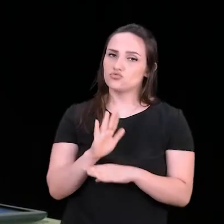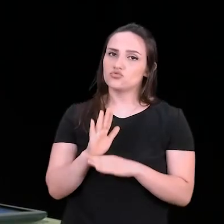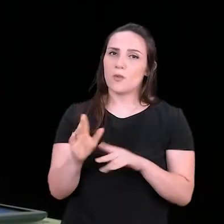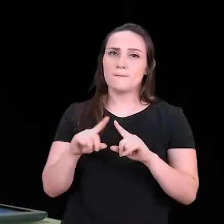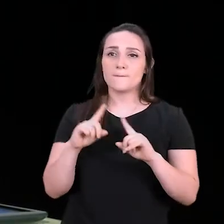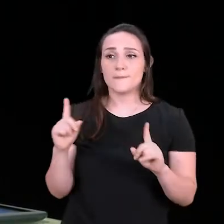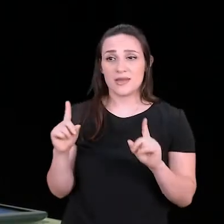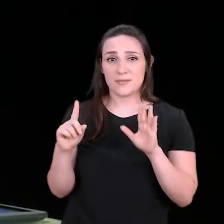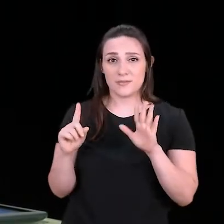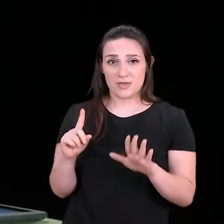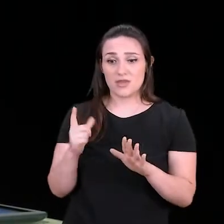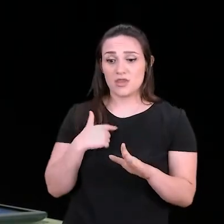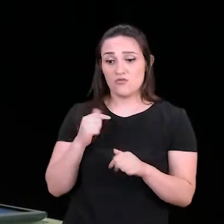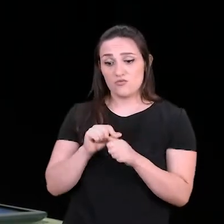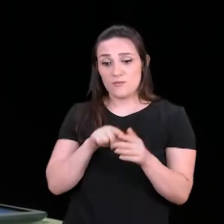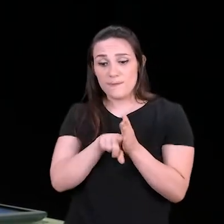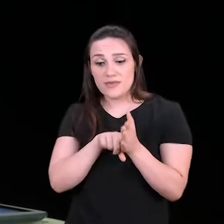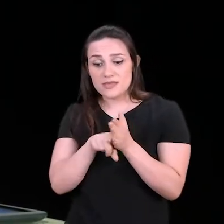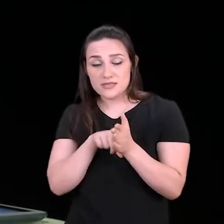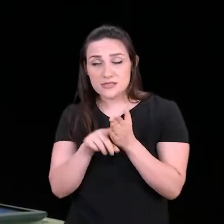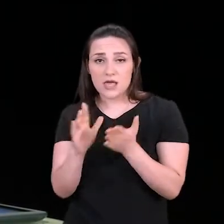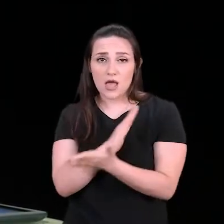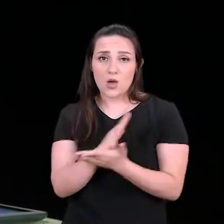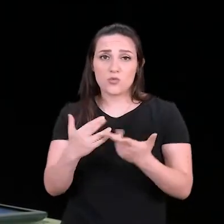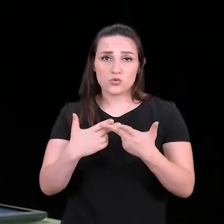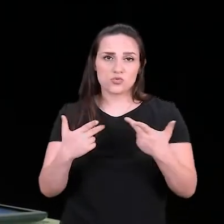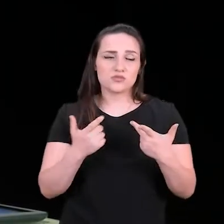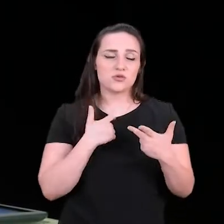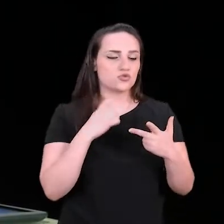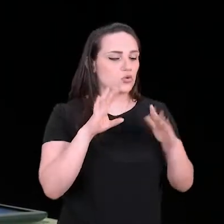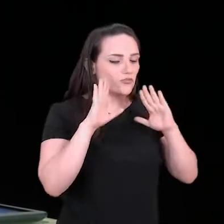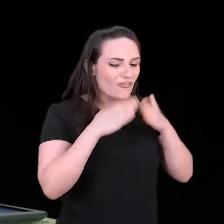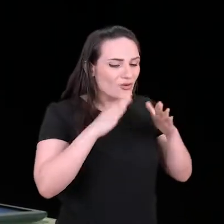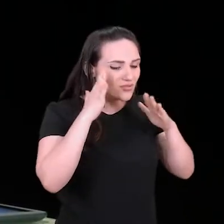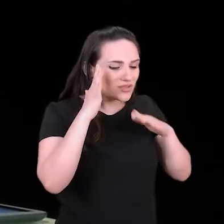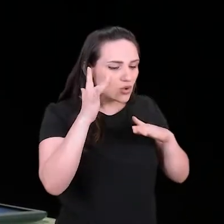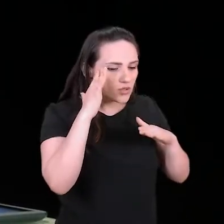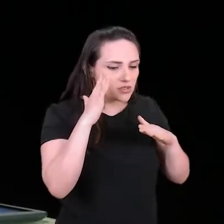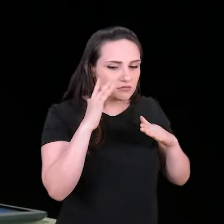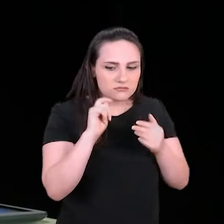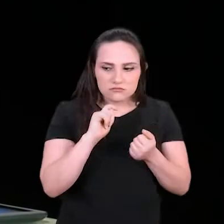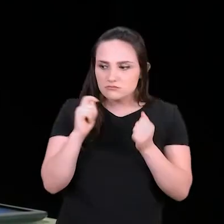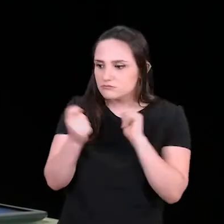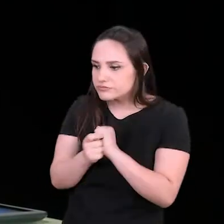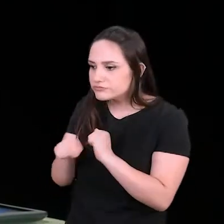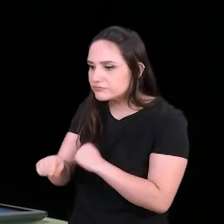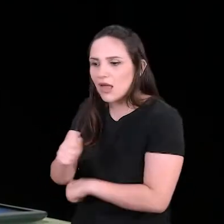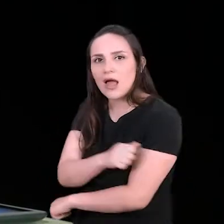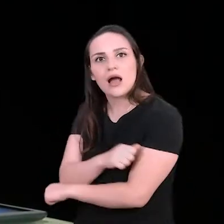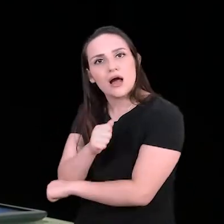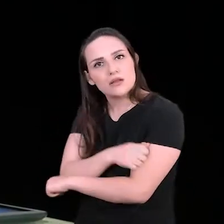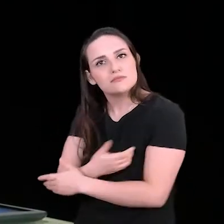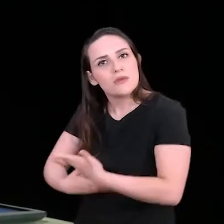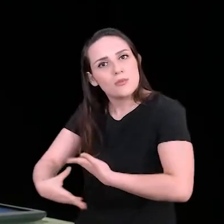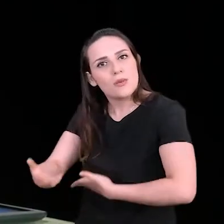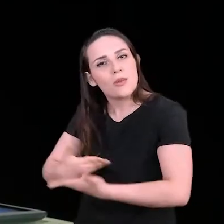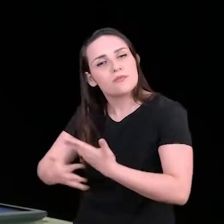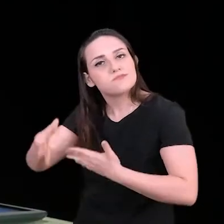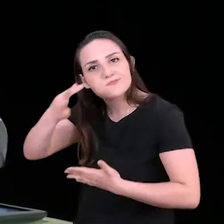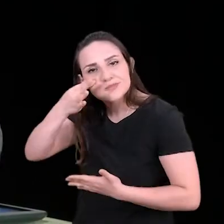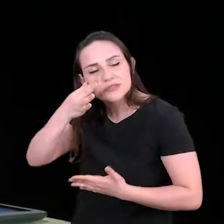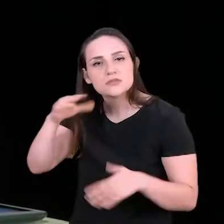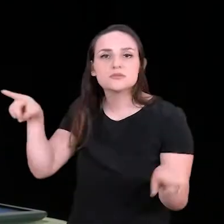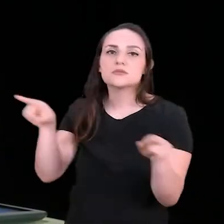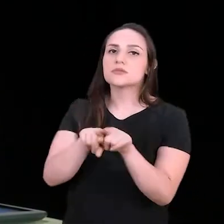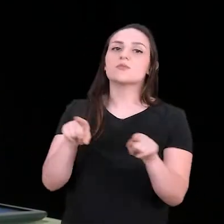de aplicar algumas coisas que eu estava discutindo teoricamente, que eu estava refletindo teoricamente, e no sentido também de